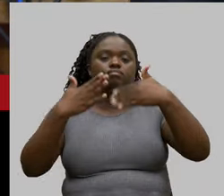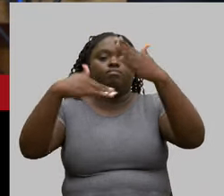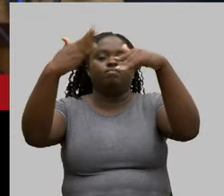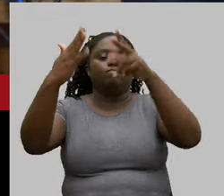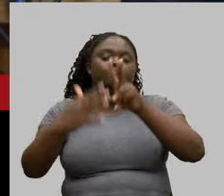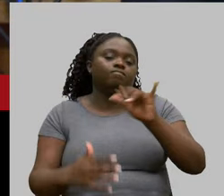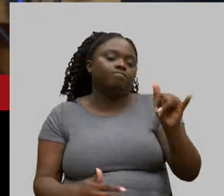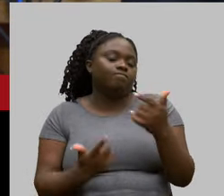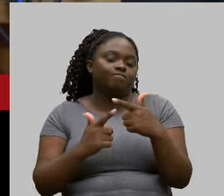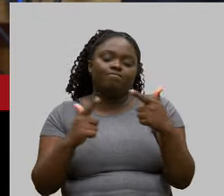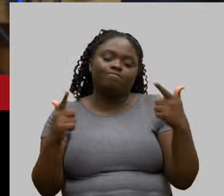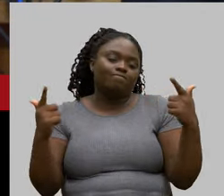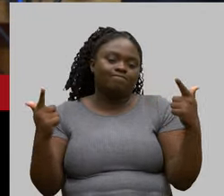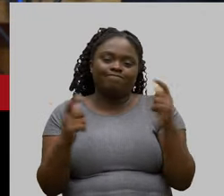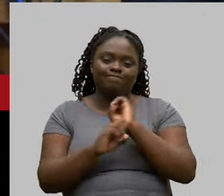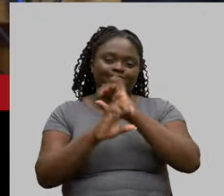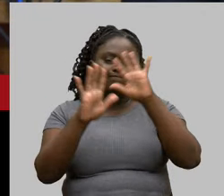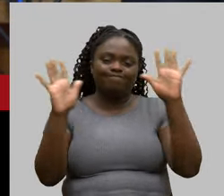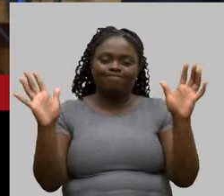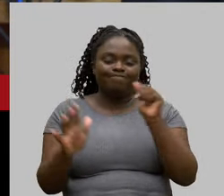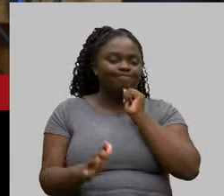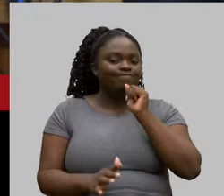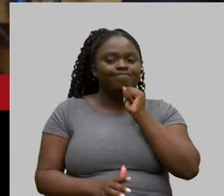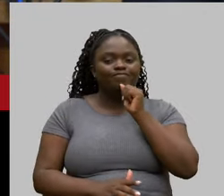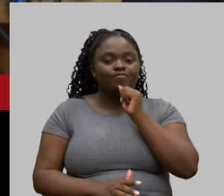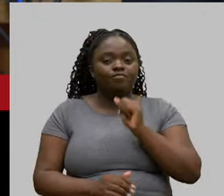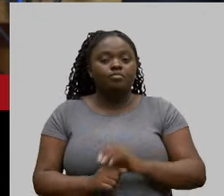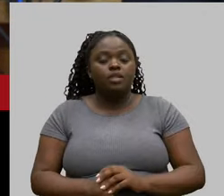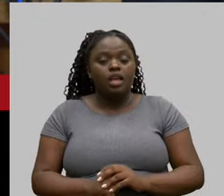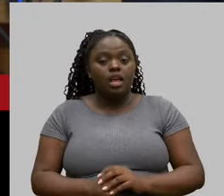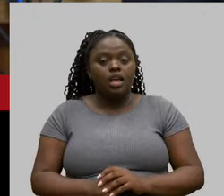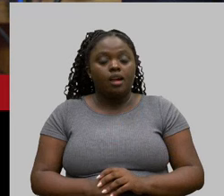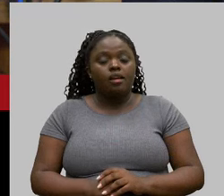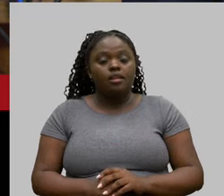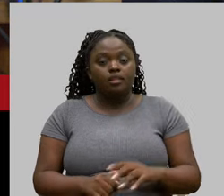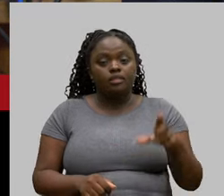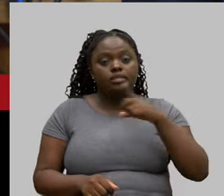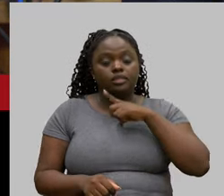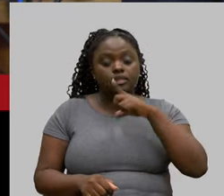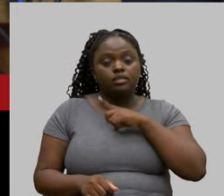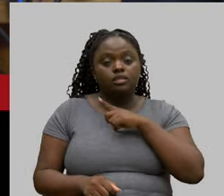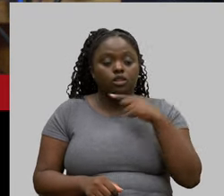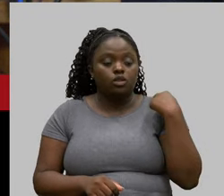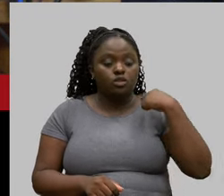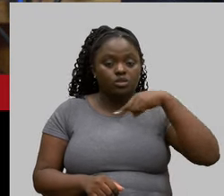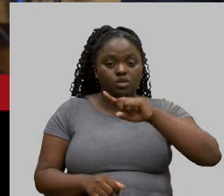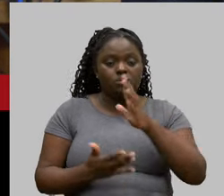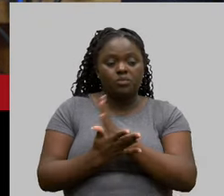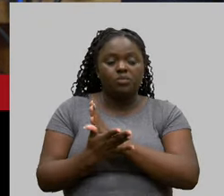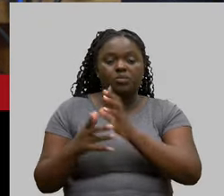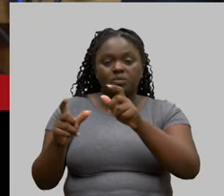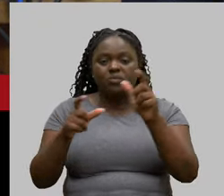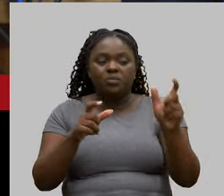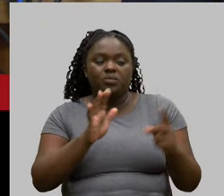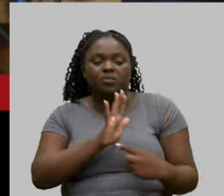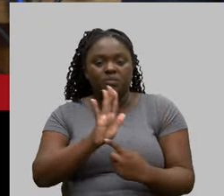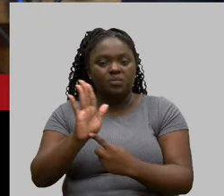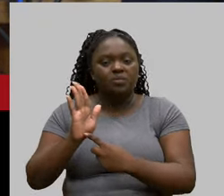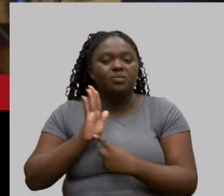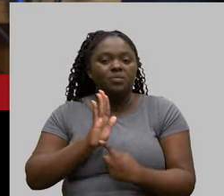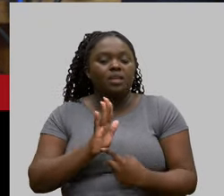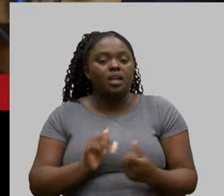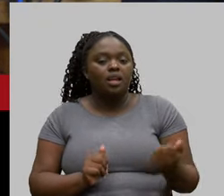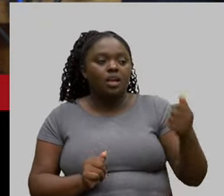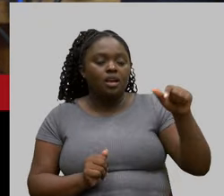gente não tem se debruçado muito nela assim daí nós fomos nos instados a nos manifestar oficialmente essa outra a gente acabou de ser manifestado